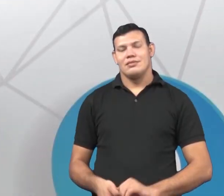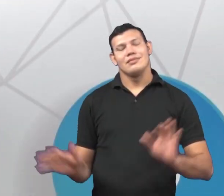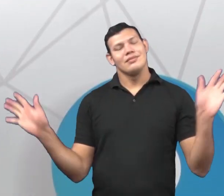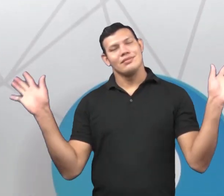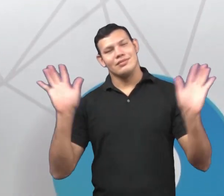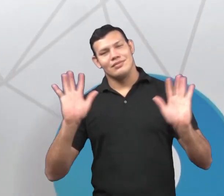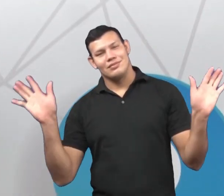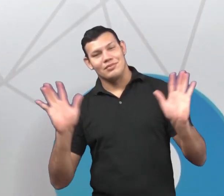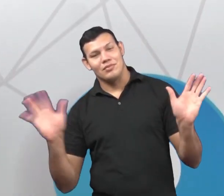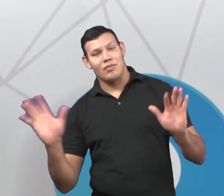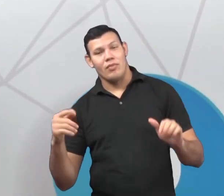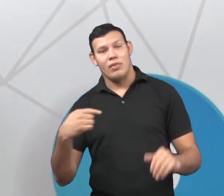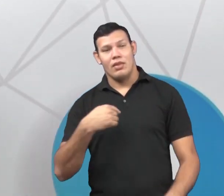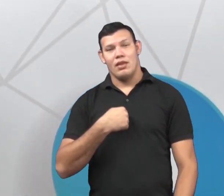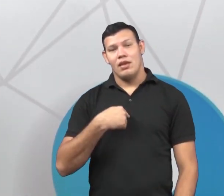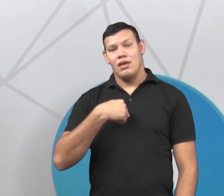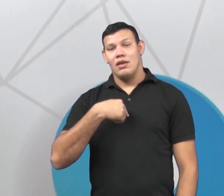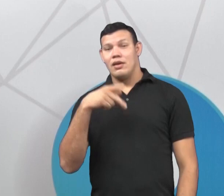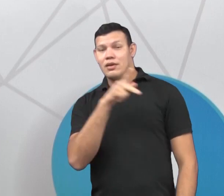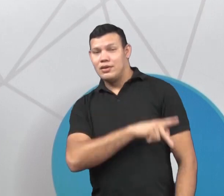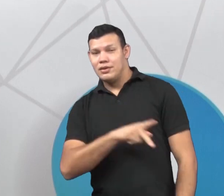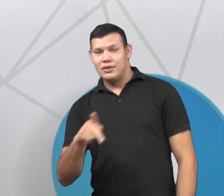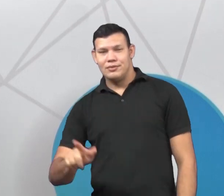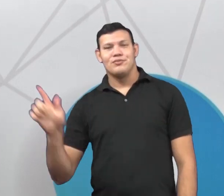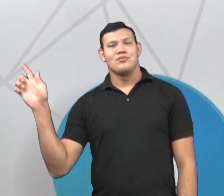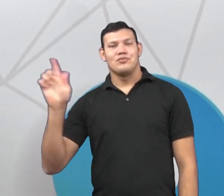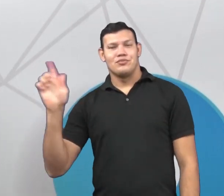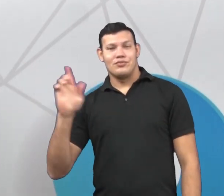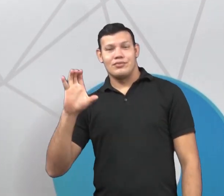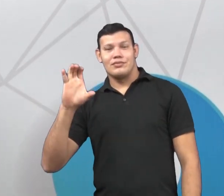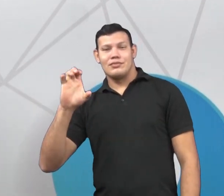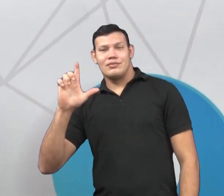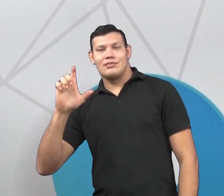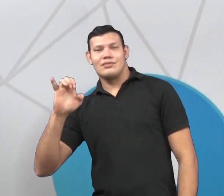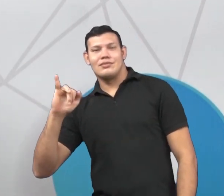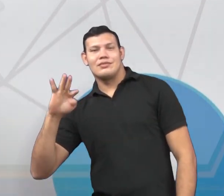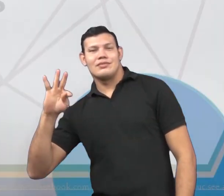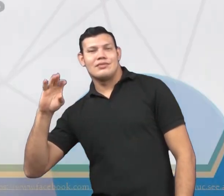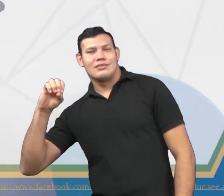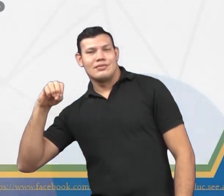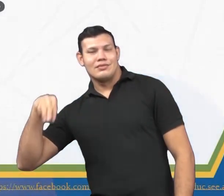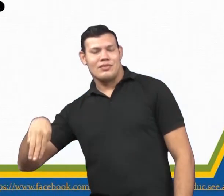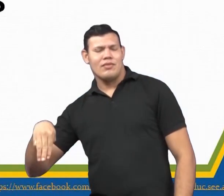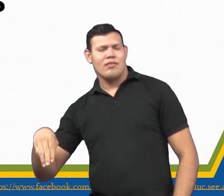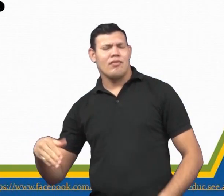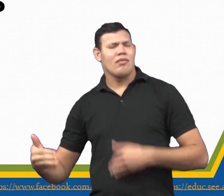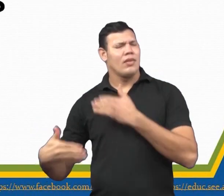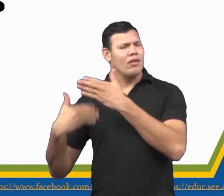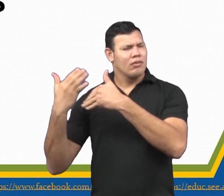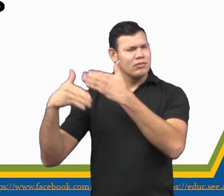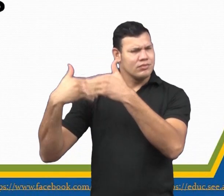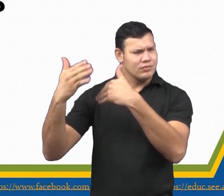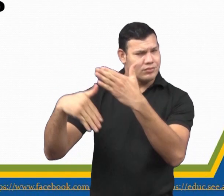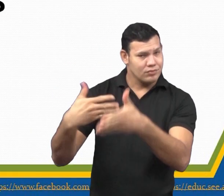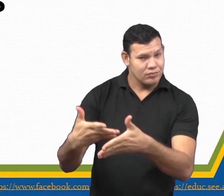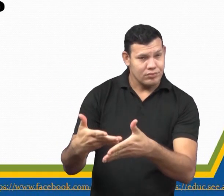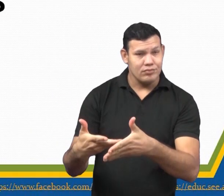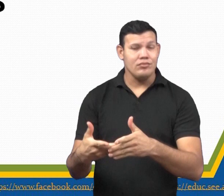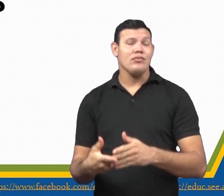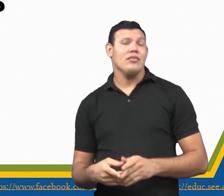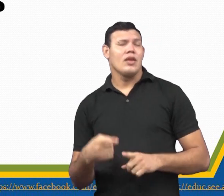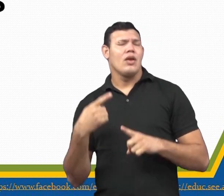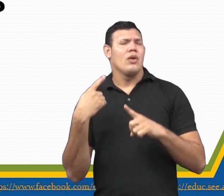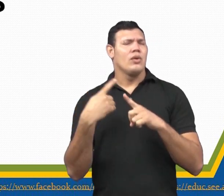Olá, sou Cleilton Amaral, professor de Geografia, e vamos fazer hoje uma retomada ou reforço